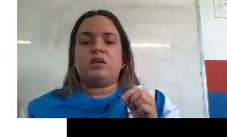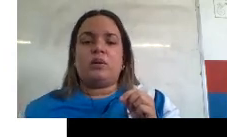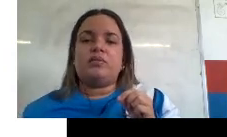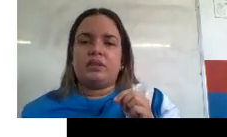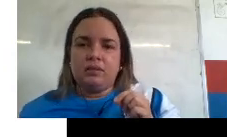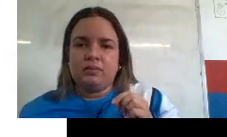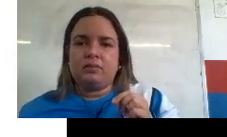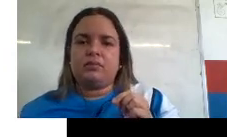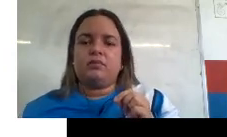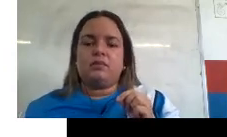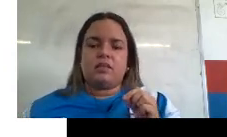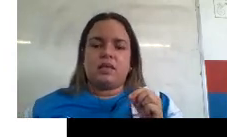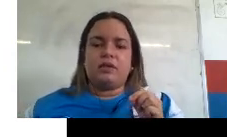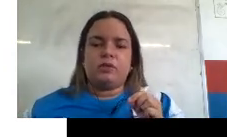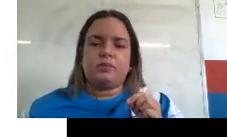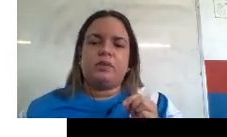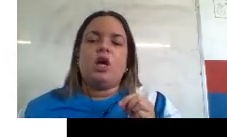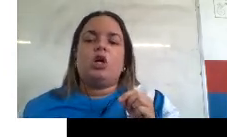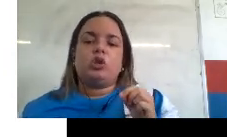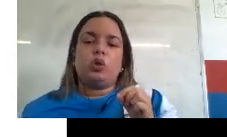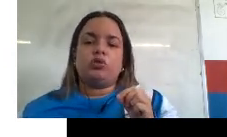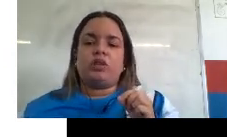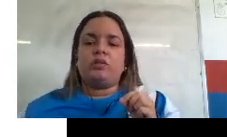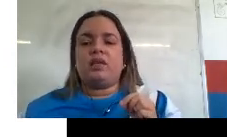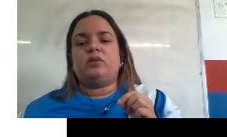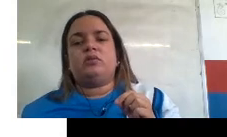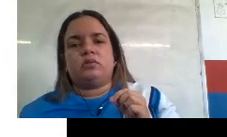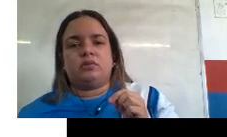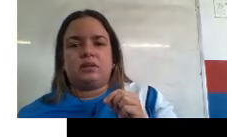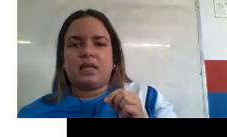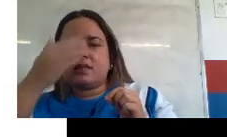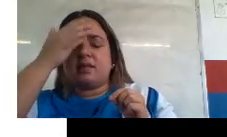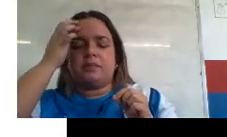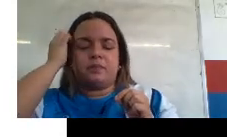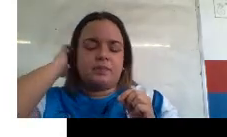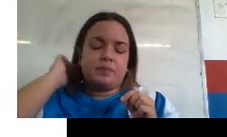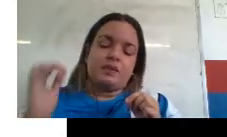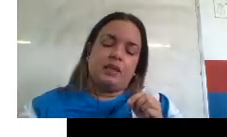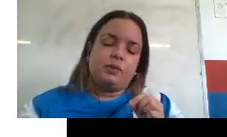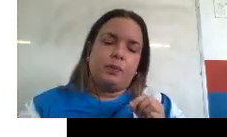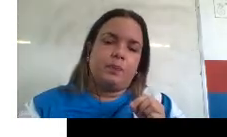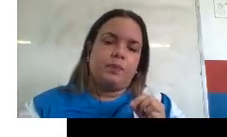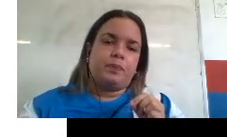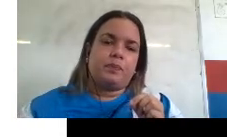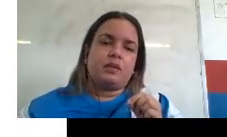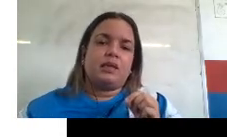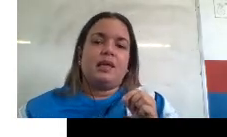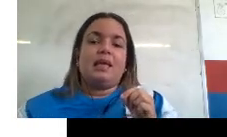está gerando uma vida, certo? Todos têm o direito de nascer, certo?